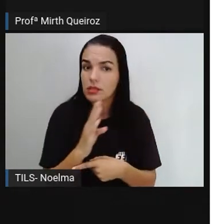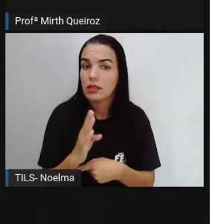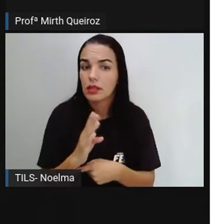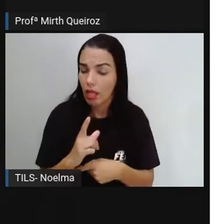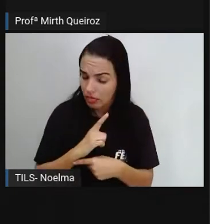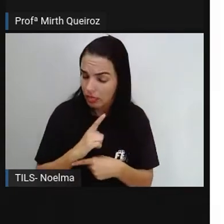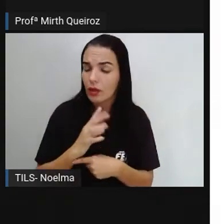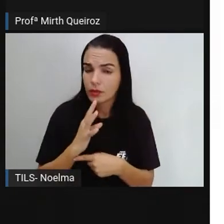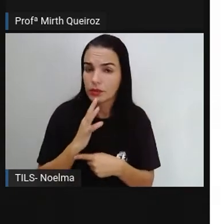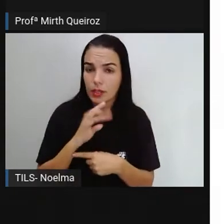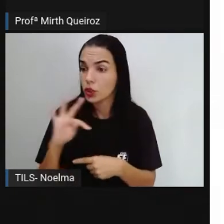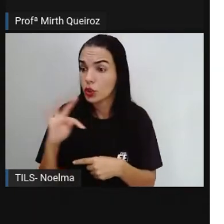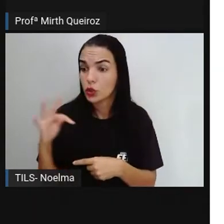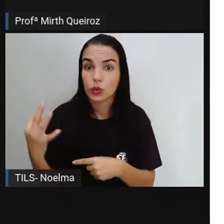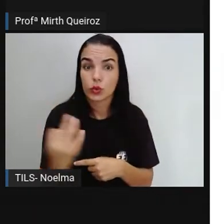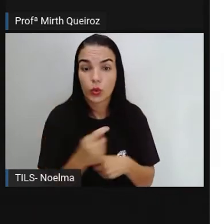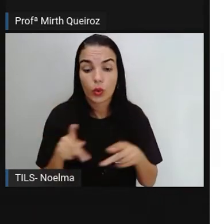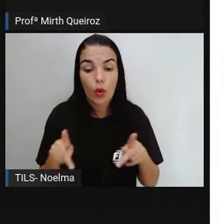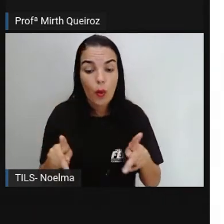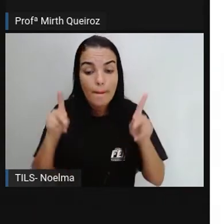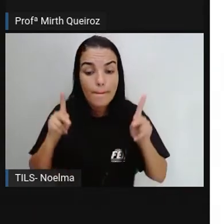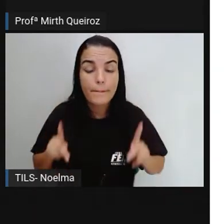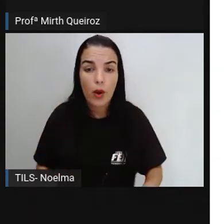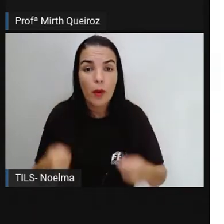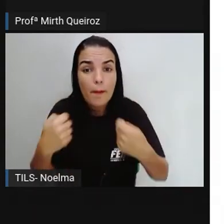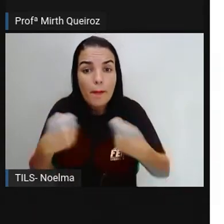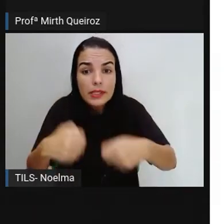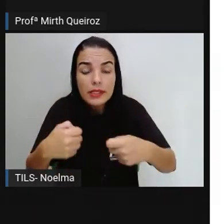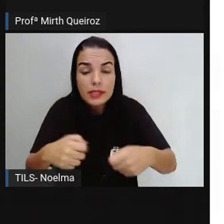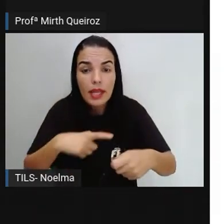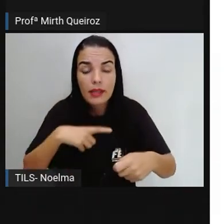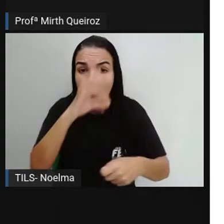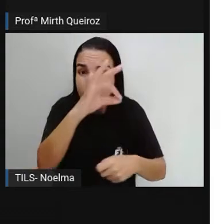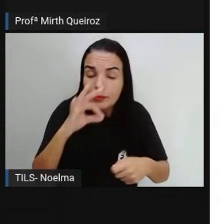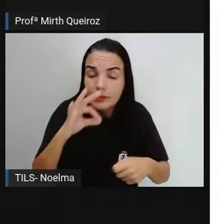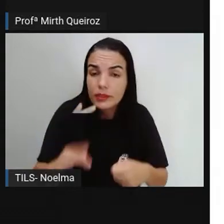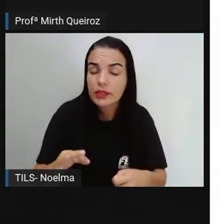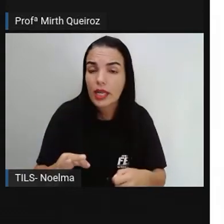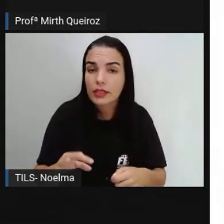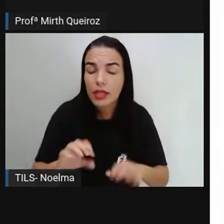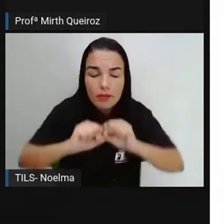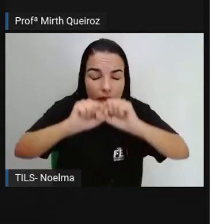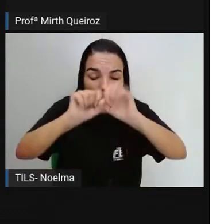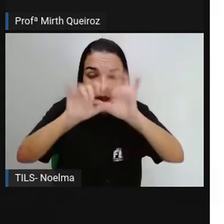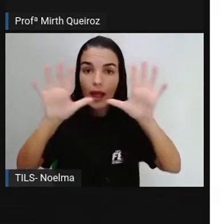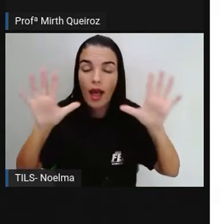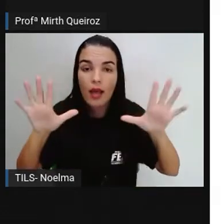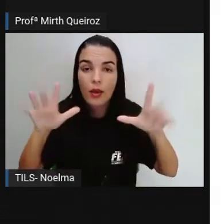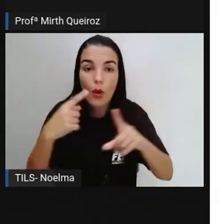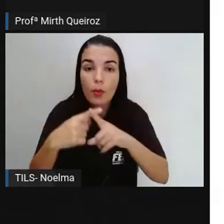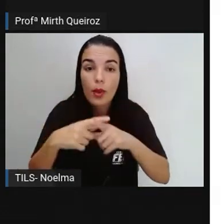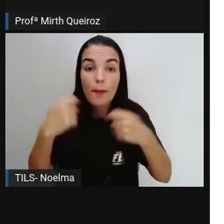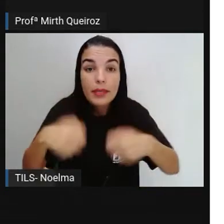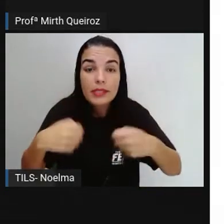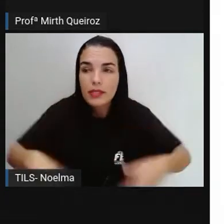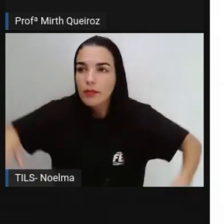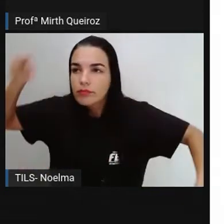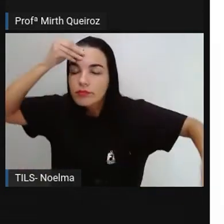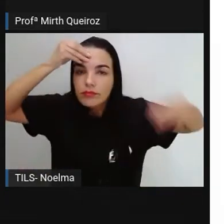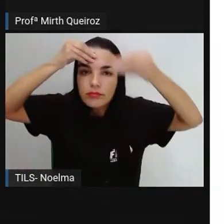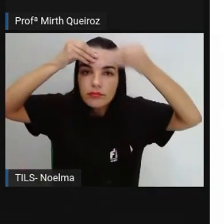é um dado que precisa estar muito claro quando a gente fala em conscientizar a sociedade